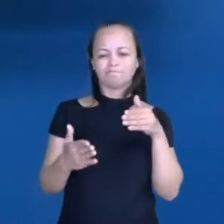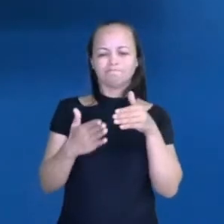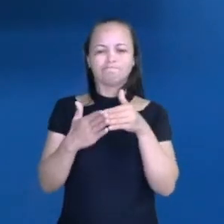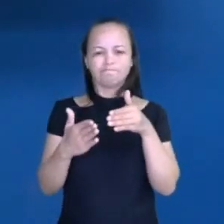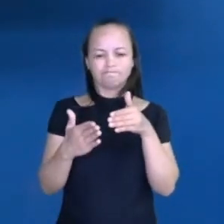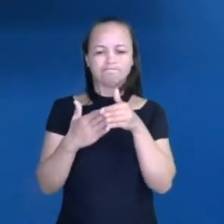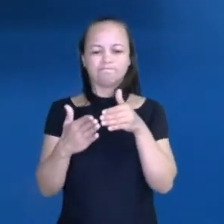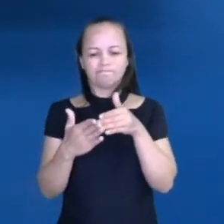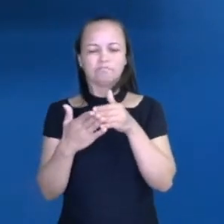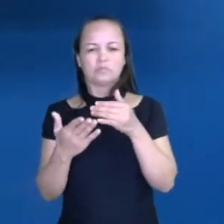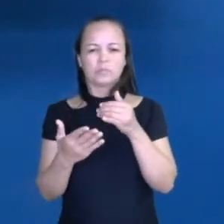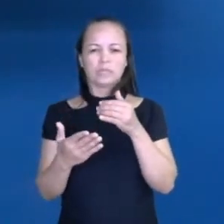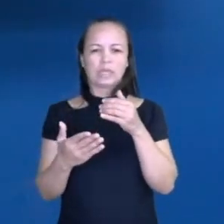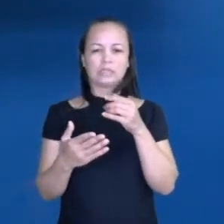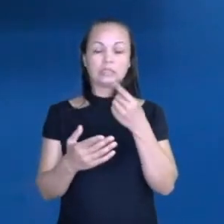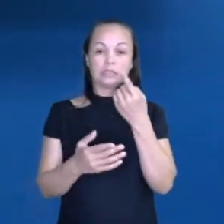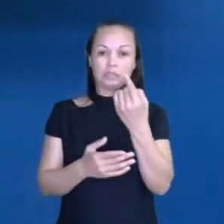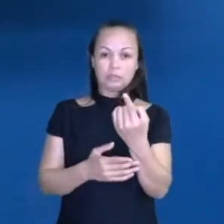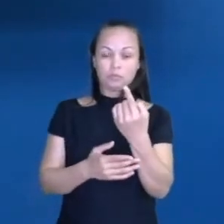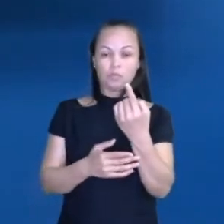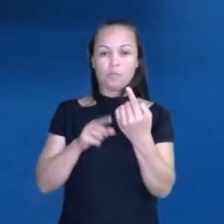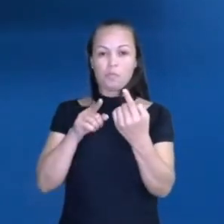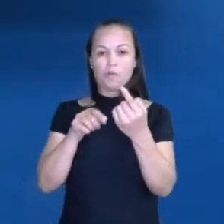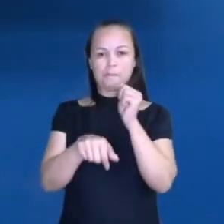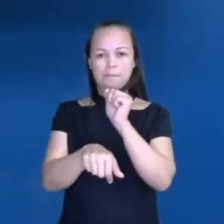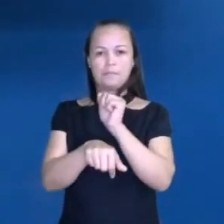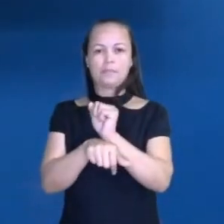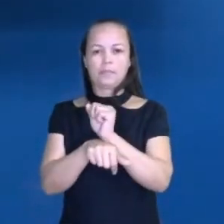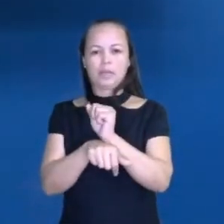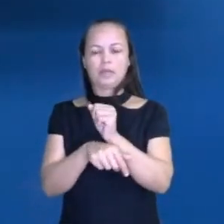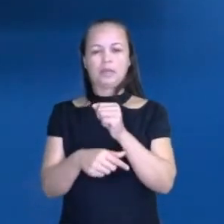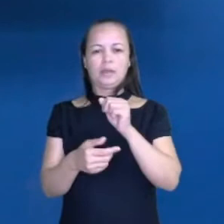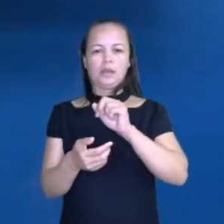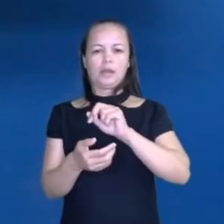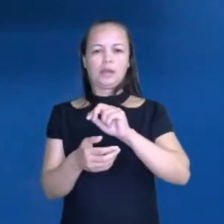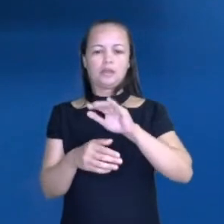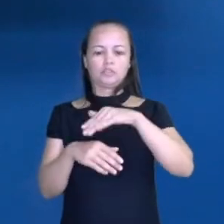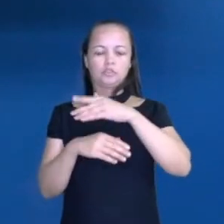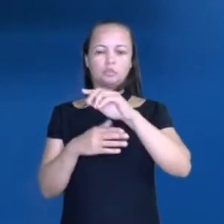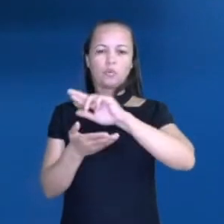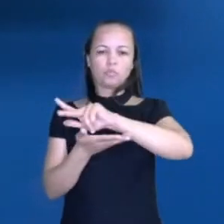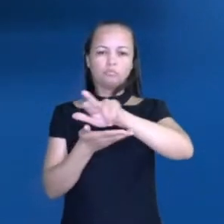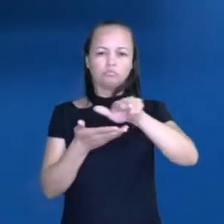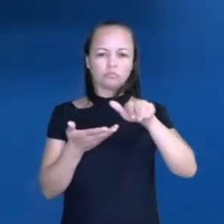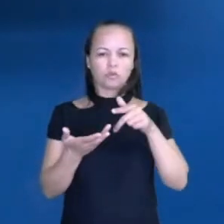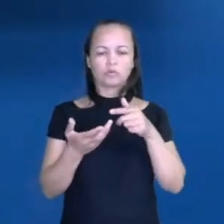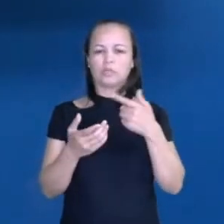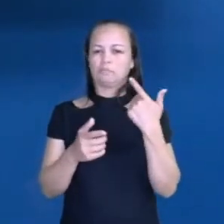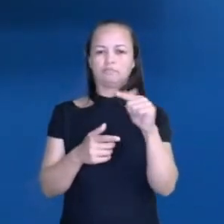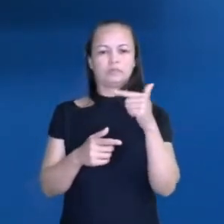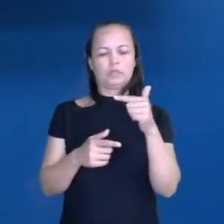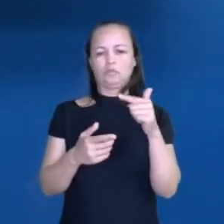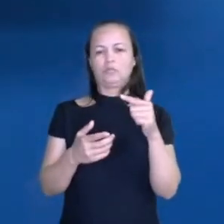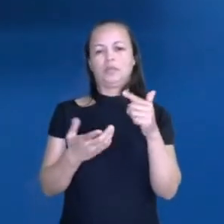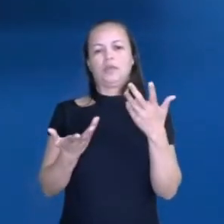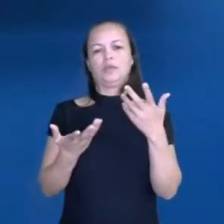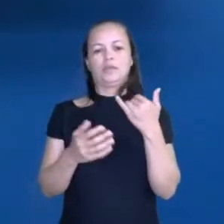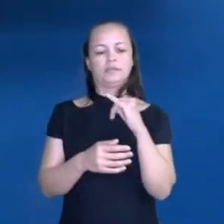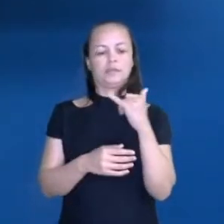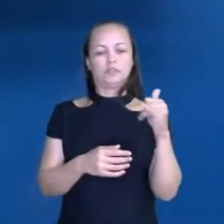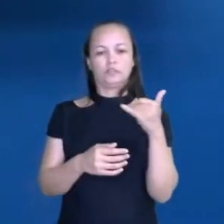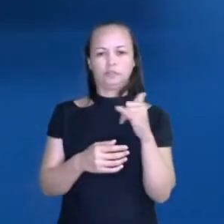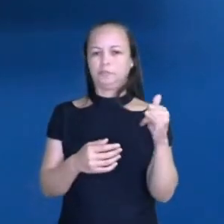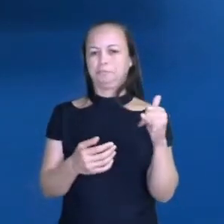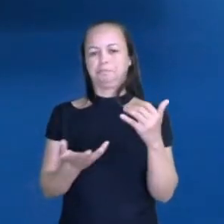consegue passar porque se fosse uma para as demais não chega a corrente elétrica Tá bom a gente vai daqui a pouco